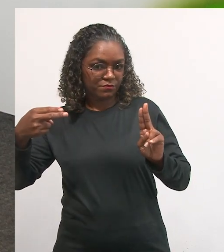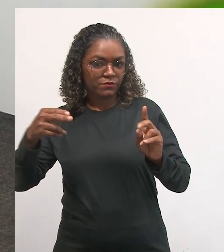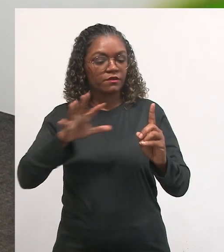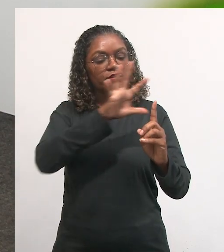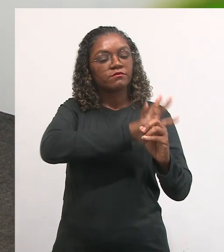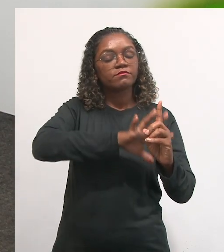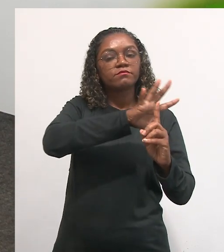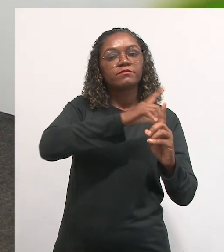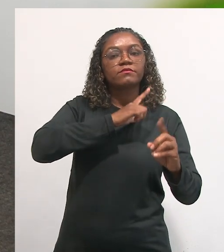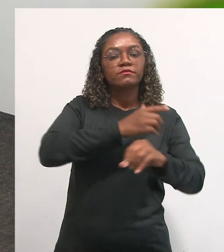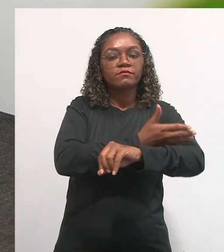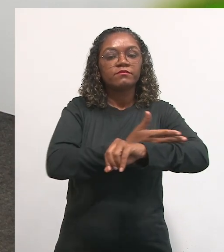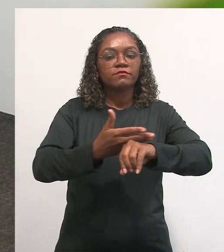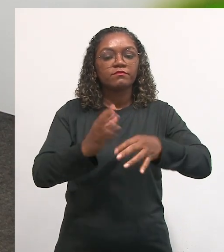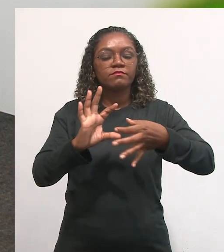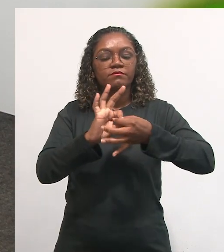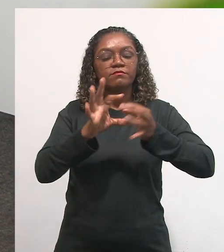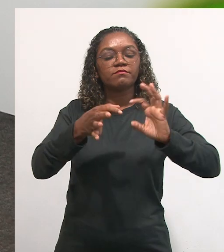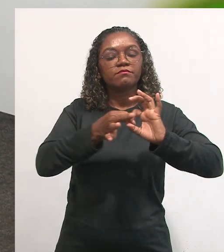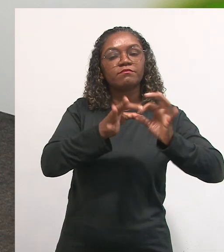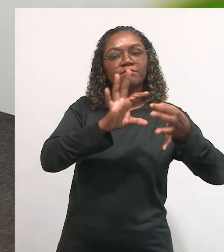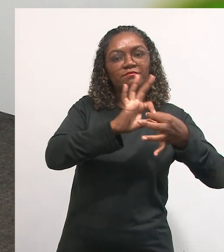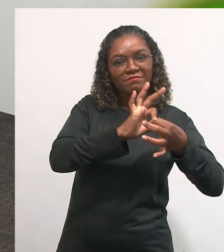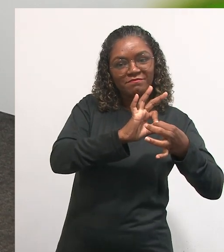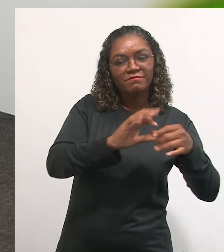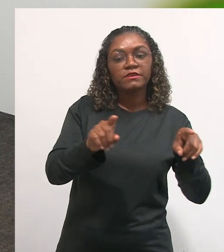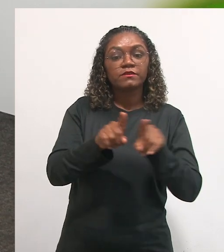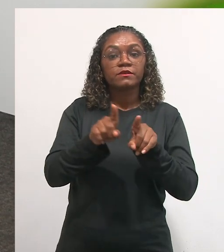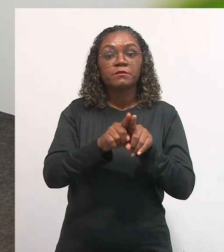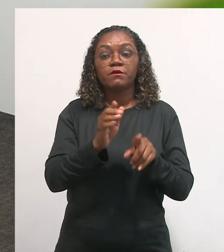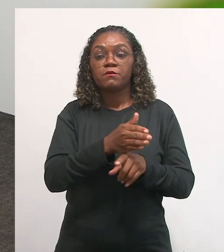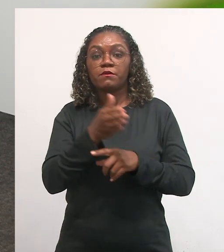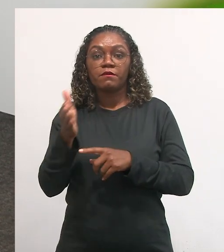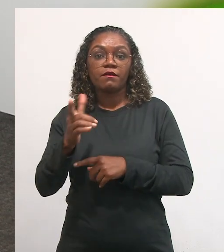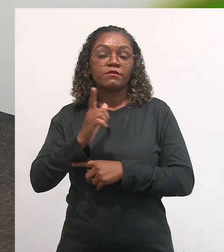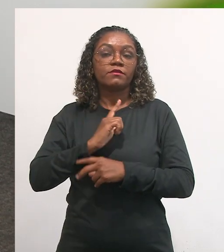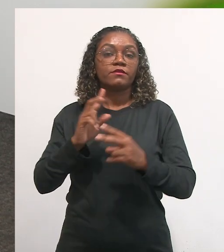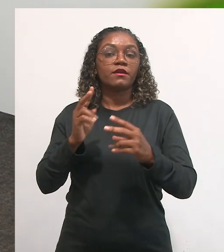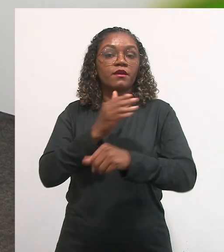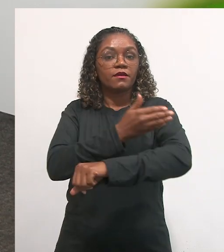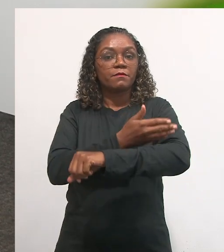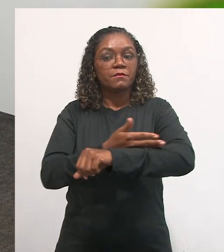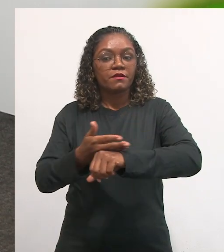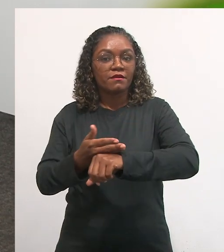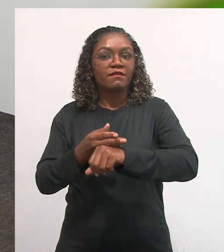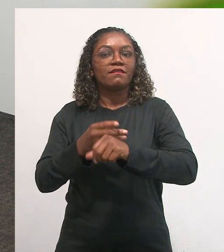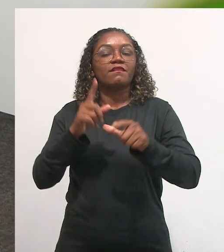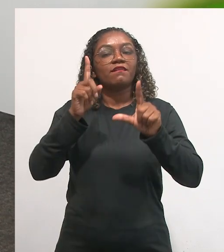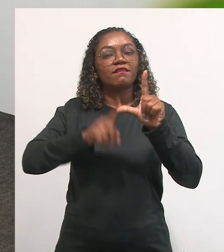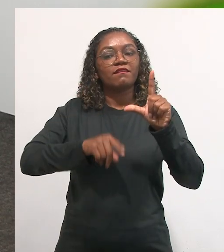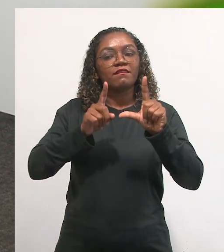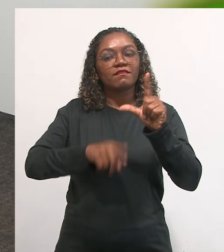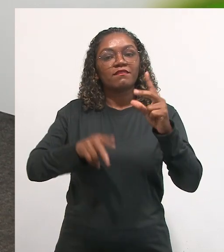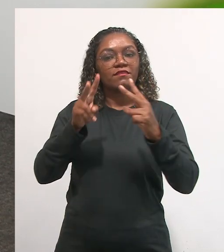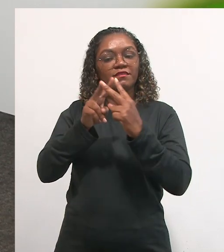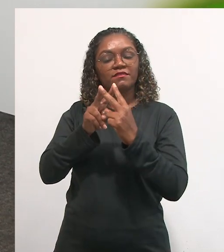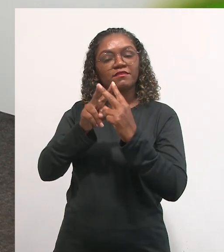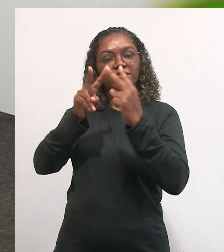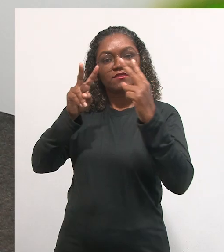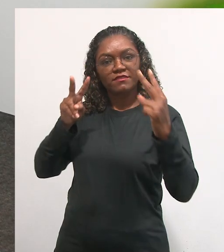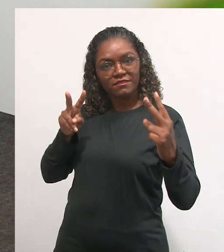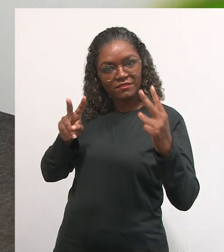figura geométrica interligados por traços e pontos a minha esquerda tem outra parede branca com as iniciais é a d que